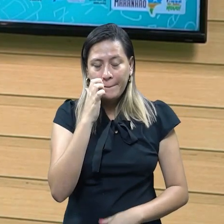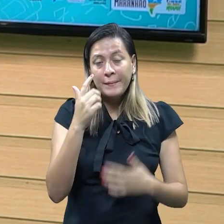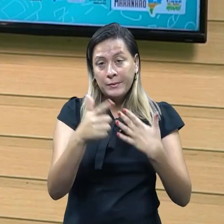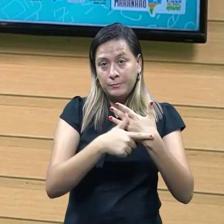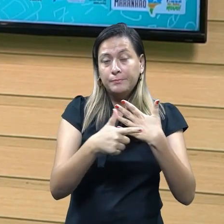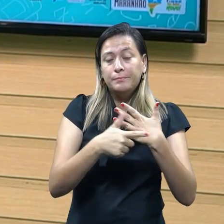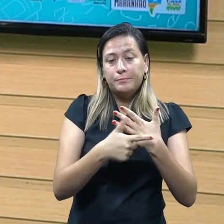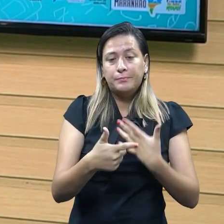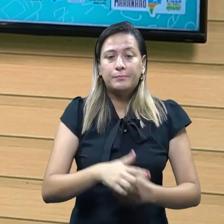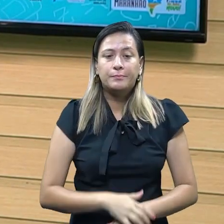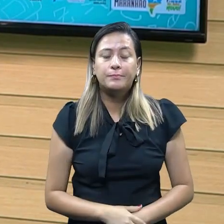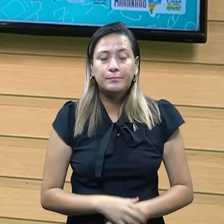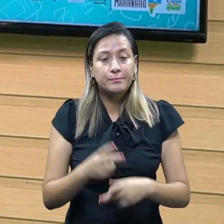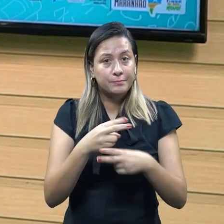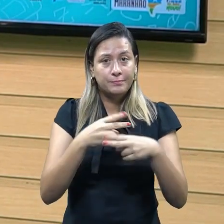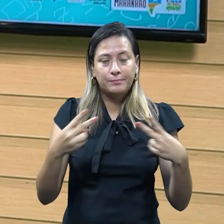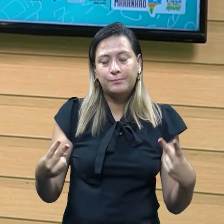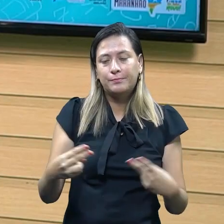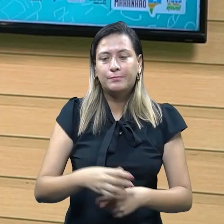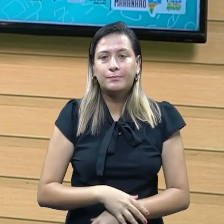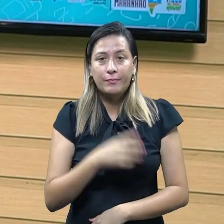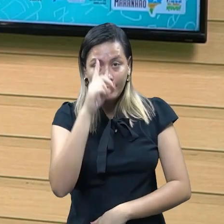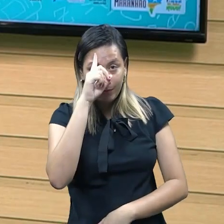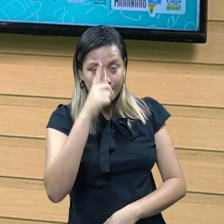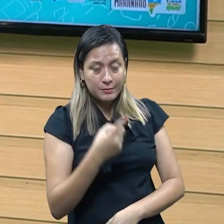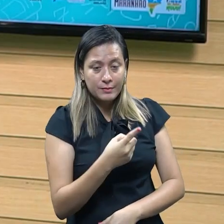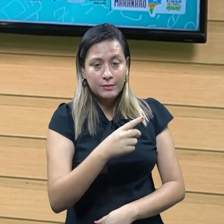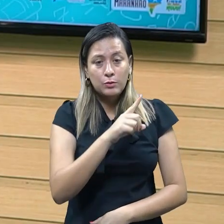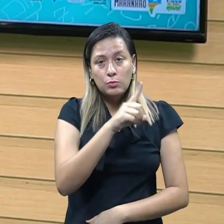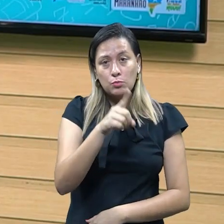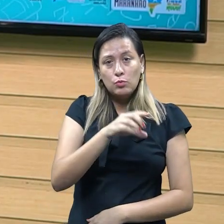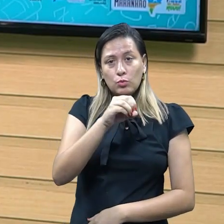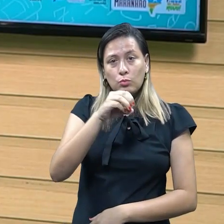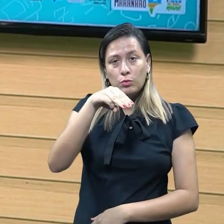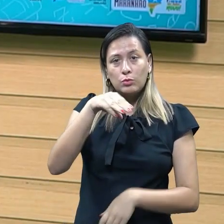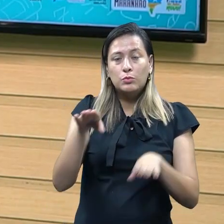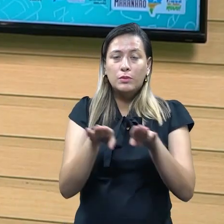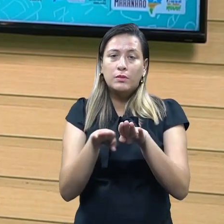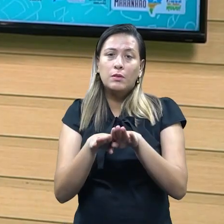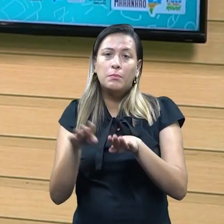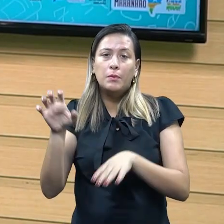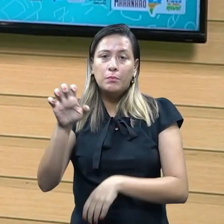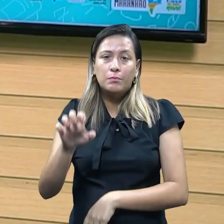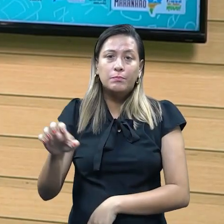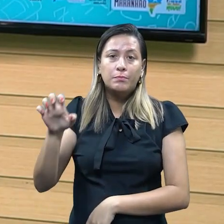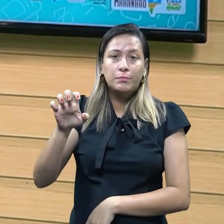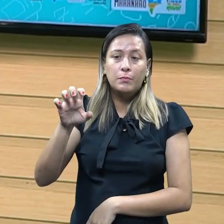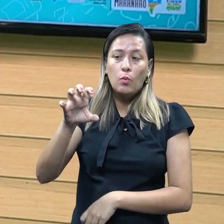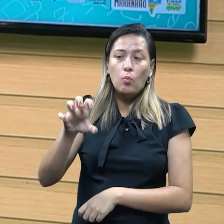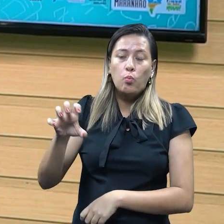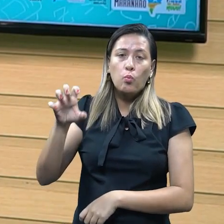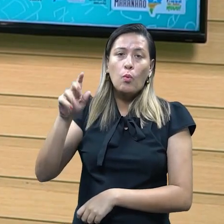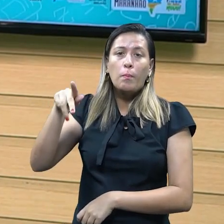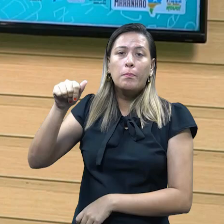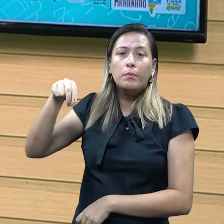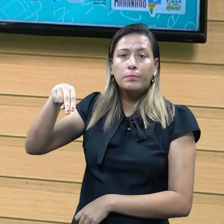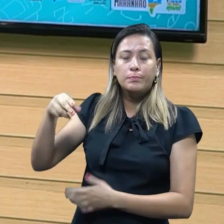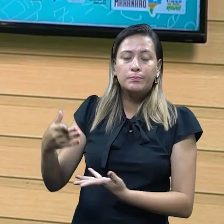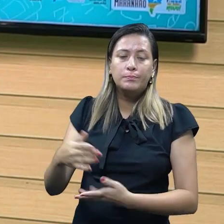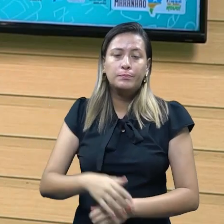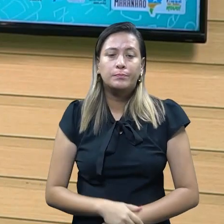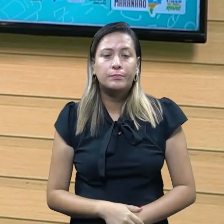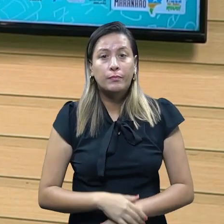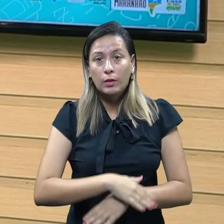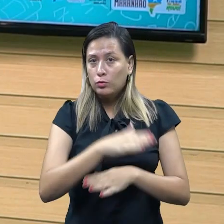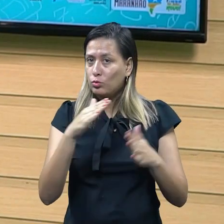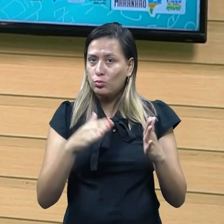mouse, ele vai servir de muitas funções, muitos comandos para o zoom e para o pan. Mas não